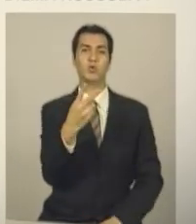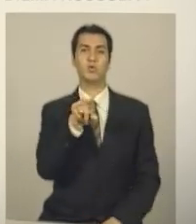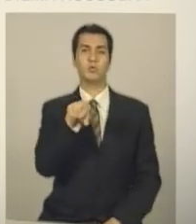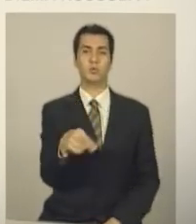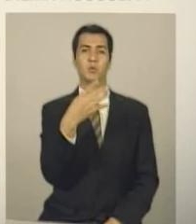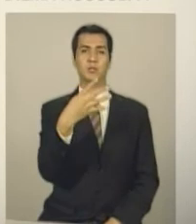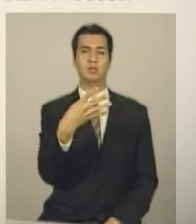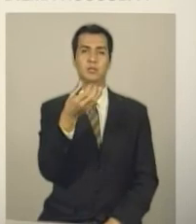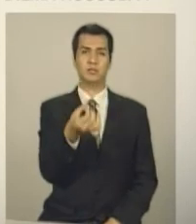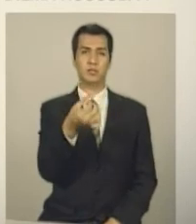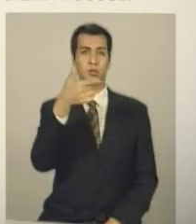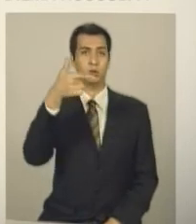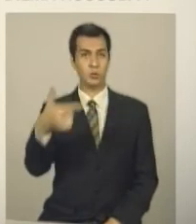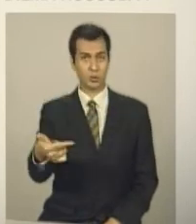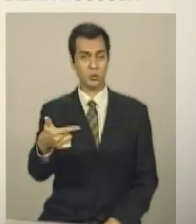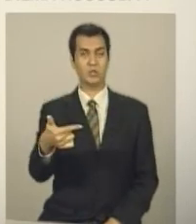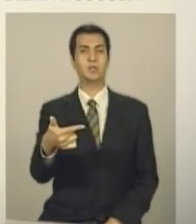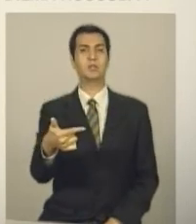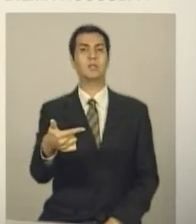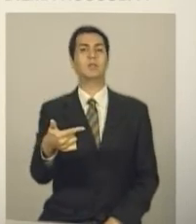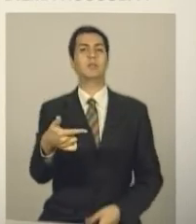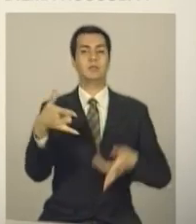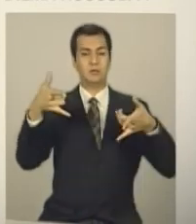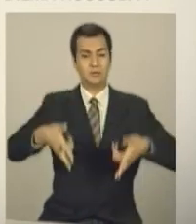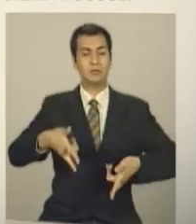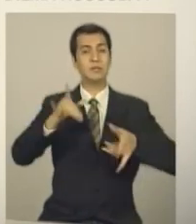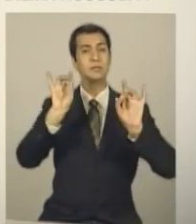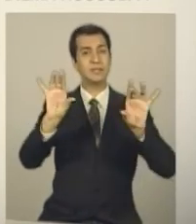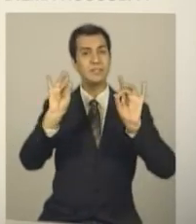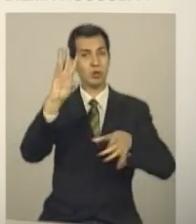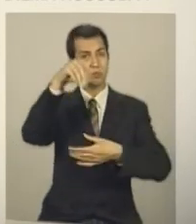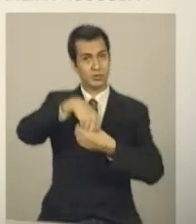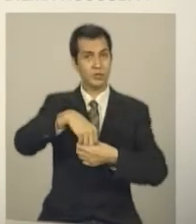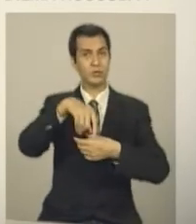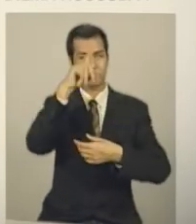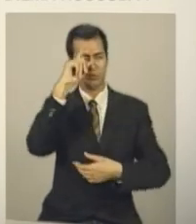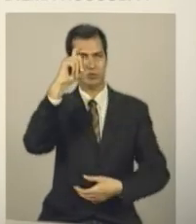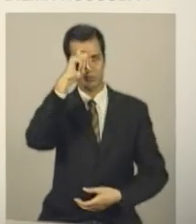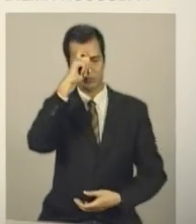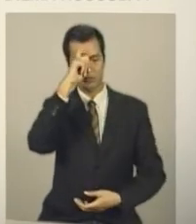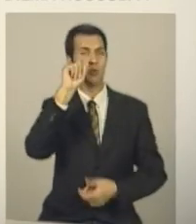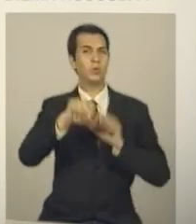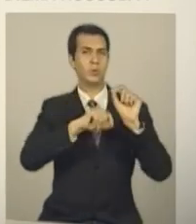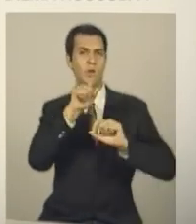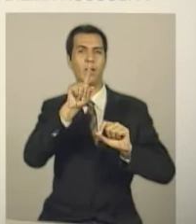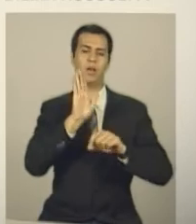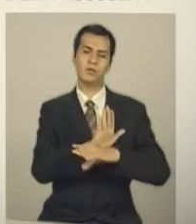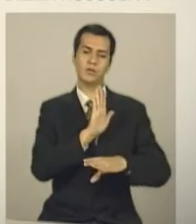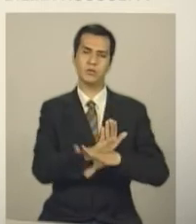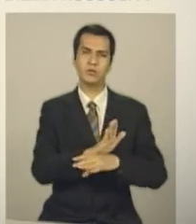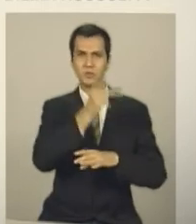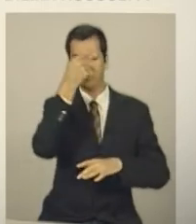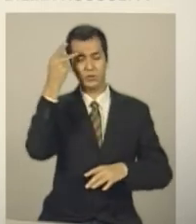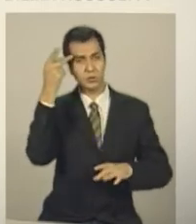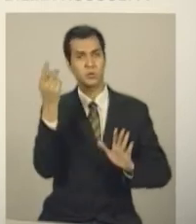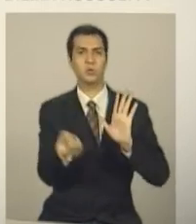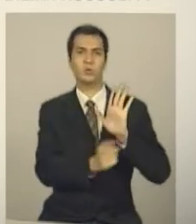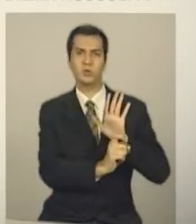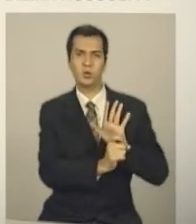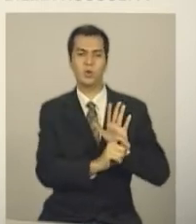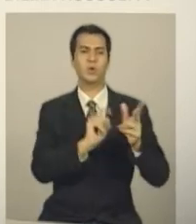leitos em enfermarias especializadas no atendimento aos dependentes de álcool craque e Outras